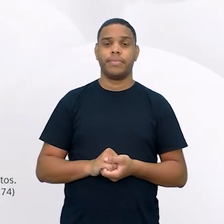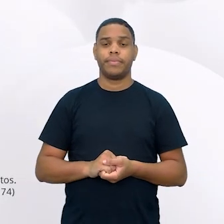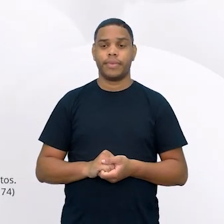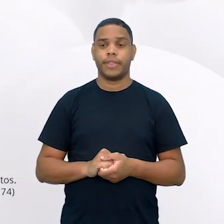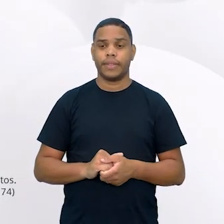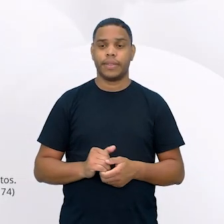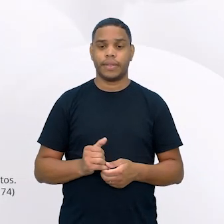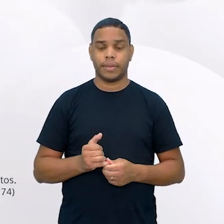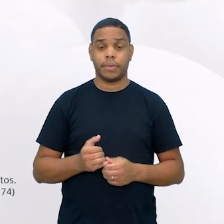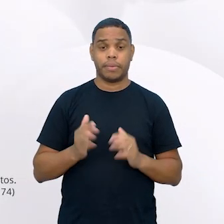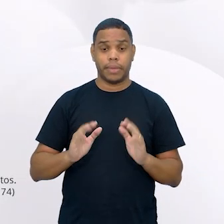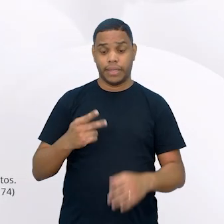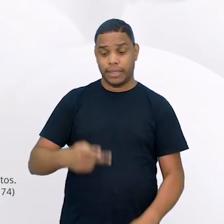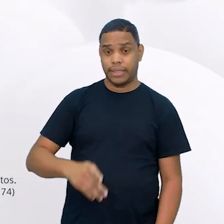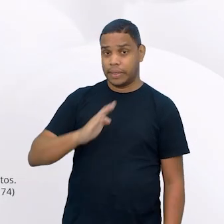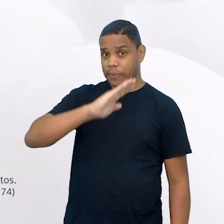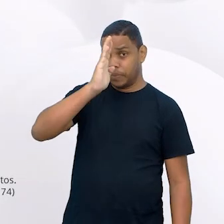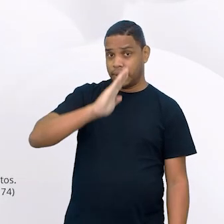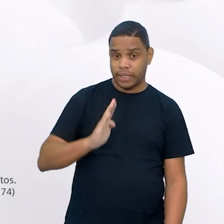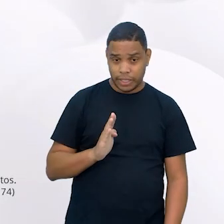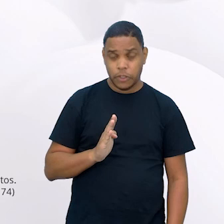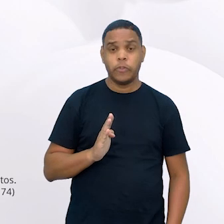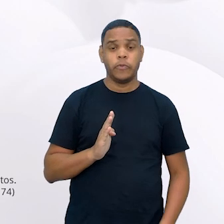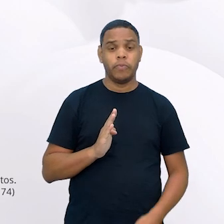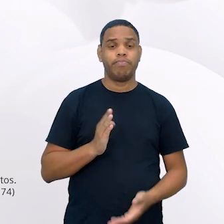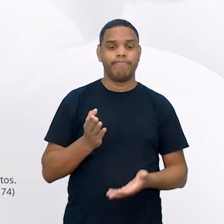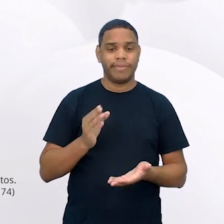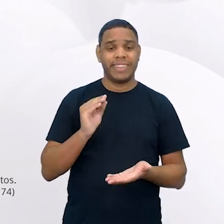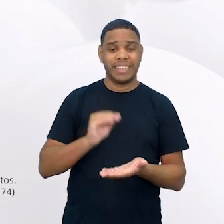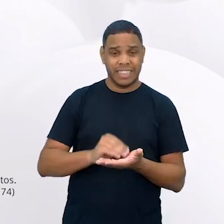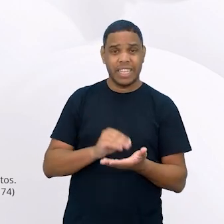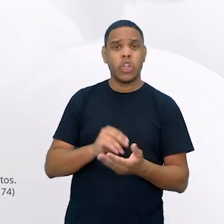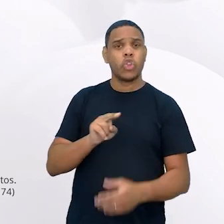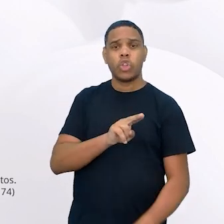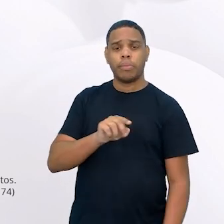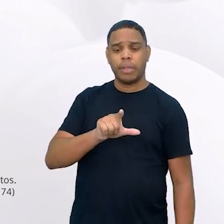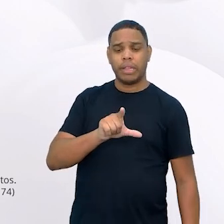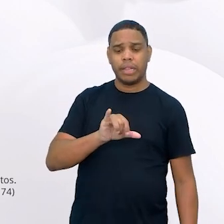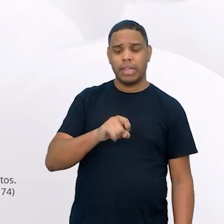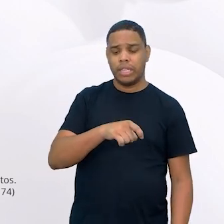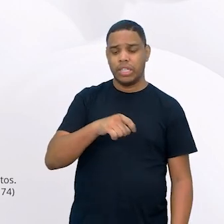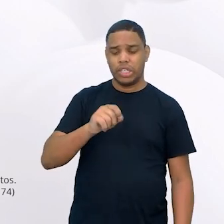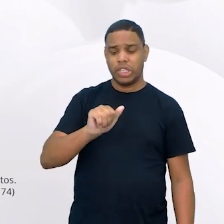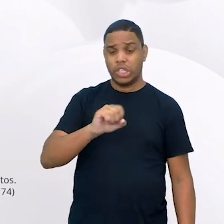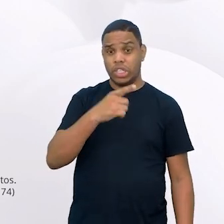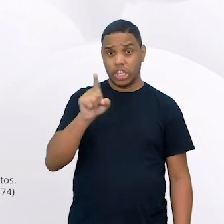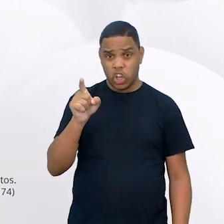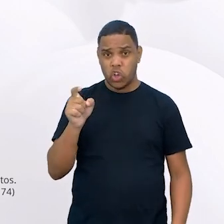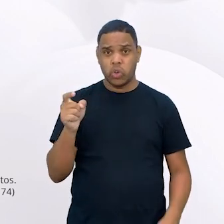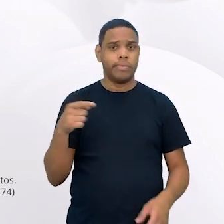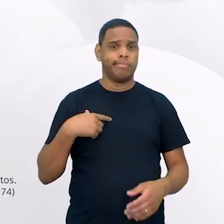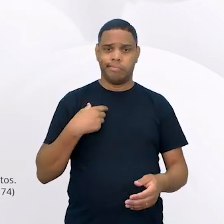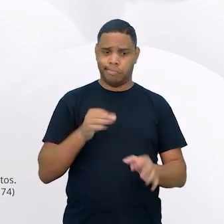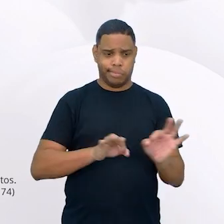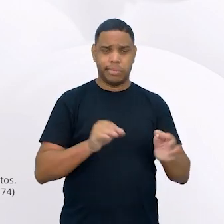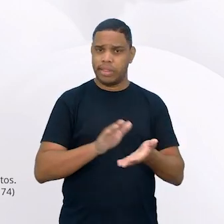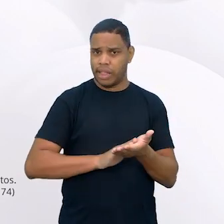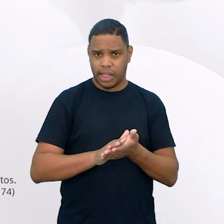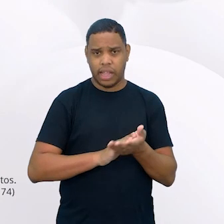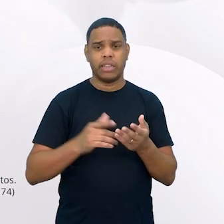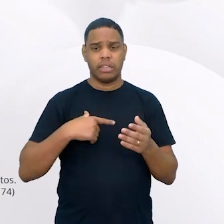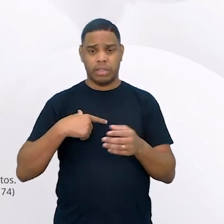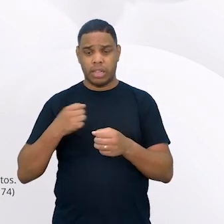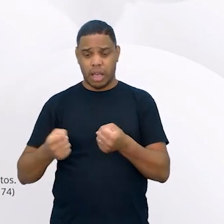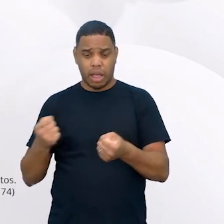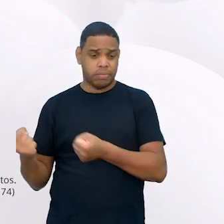Só que no Brasil a gente ainda tem um excesso dos chamados lixões, que não tem nenhum preparo, eles infiltram no solo,